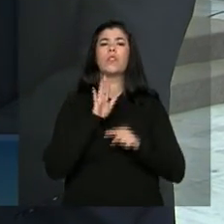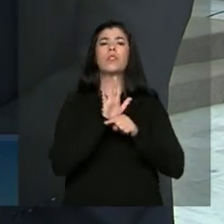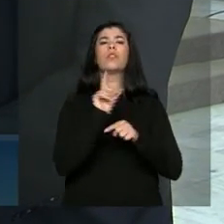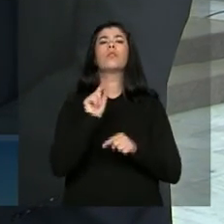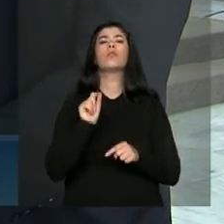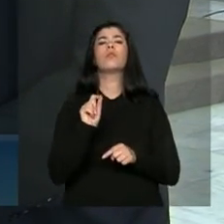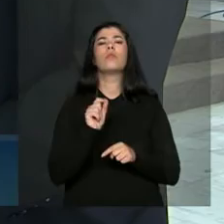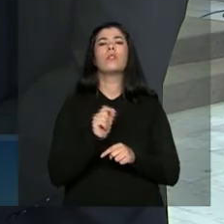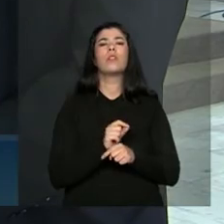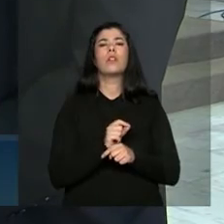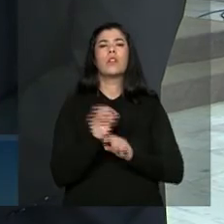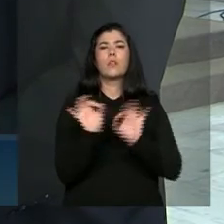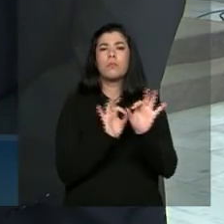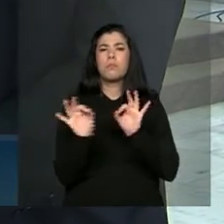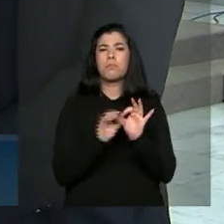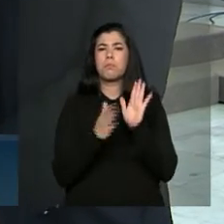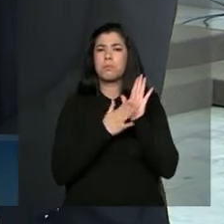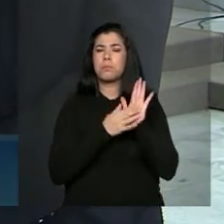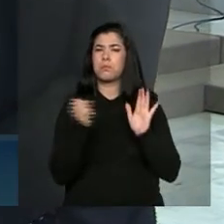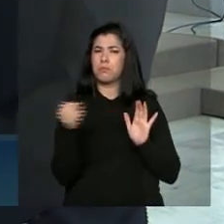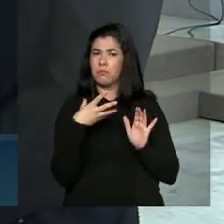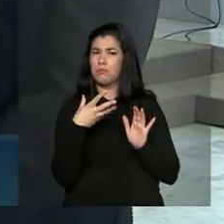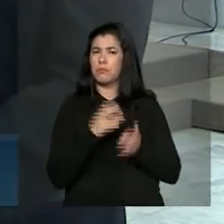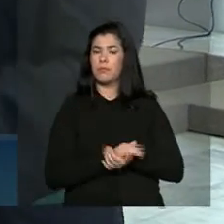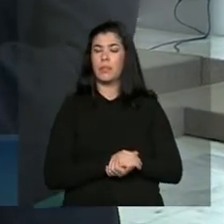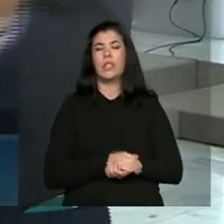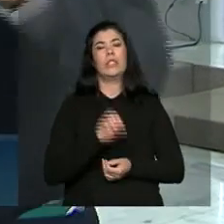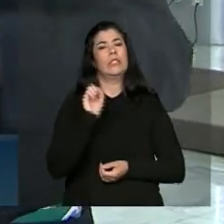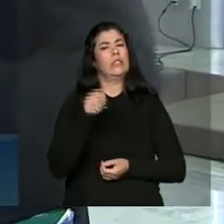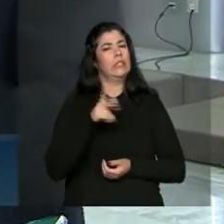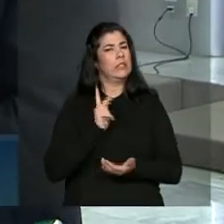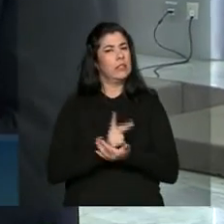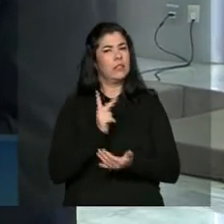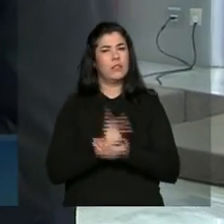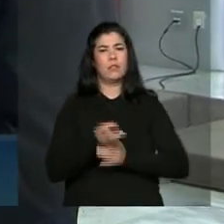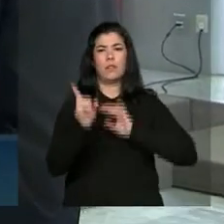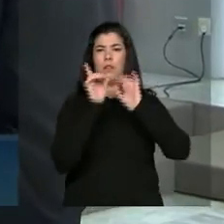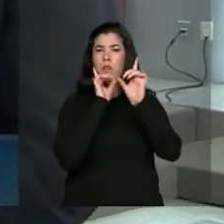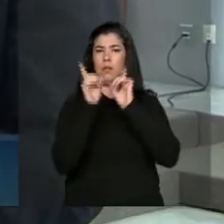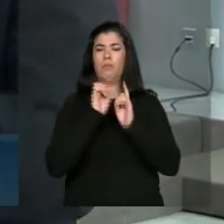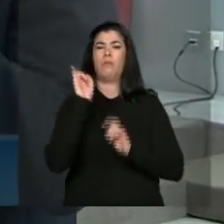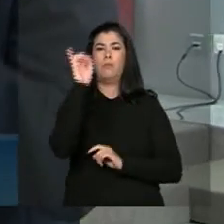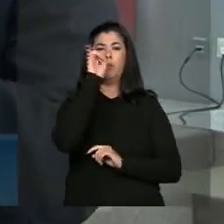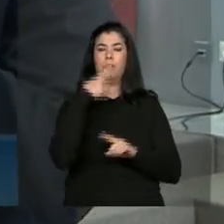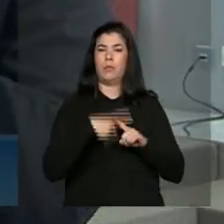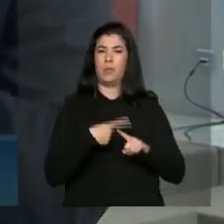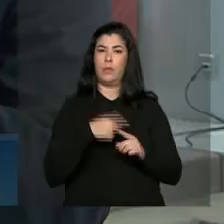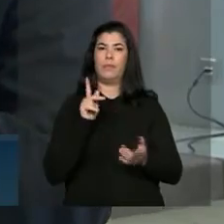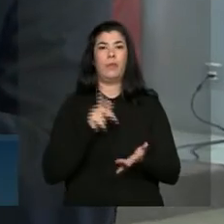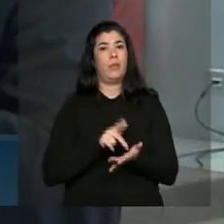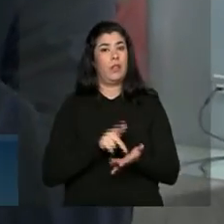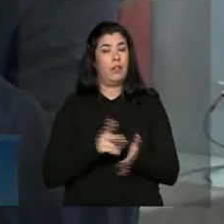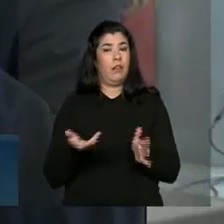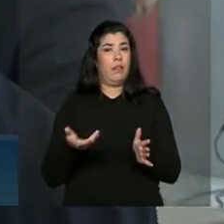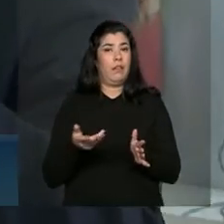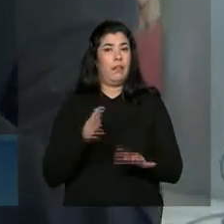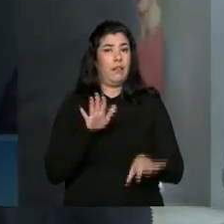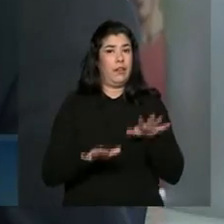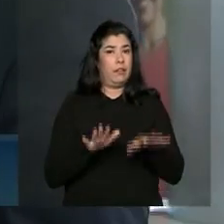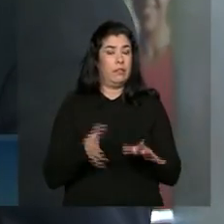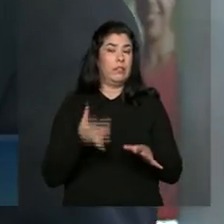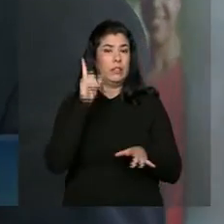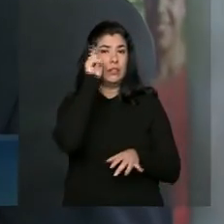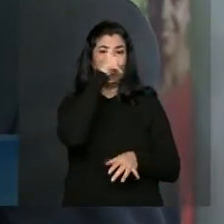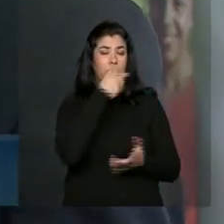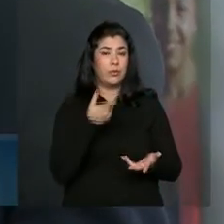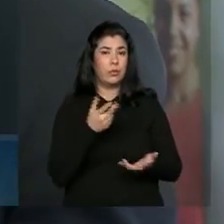no desenho dessas novas propostas? Sem dúvida nenhuma, o diálogo sempre é importante. É verdade que nem sempre tem sido muito